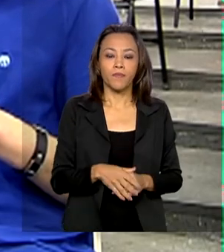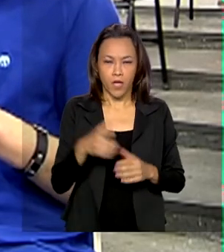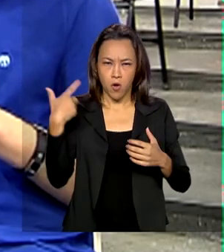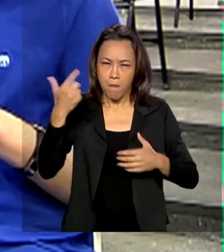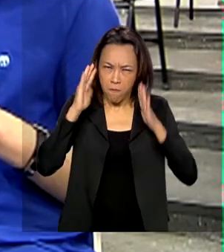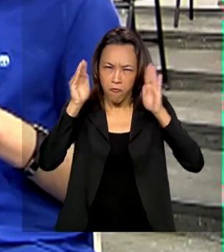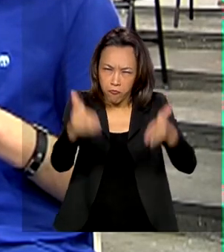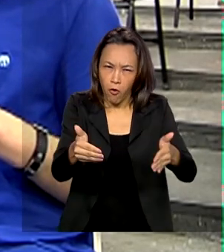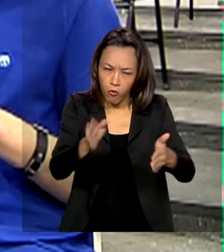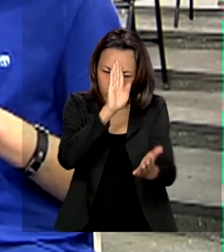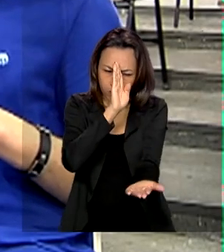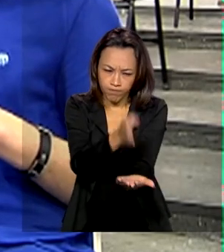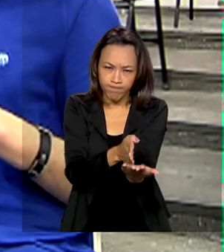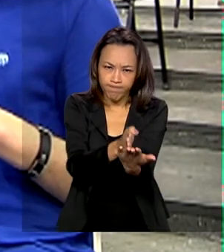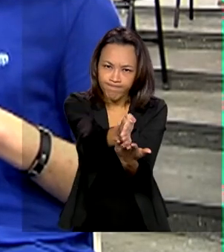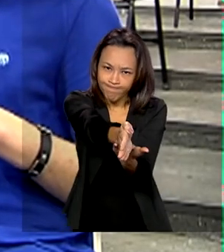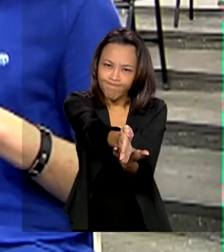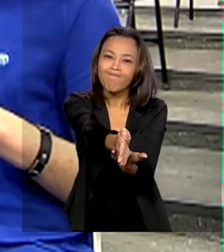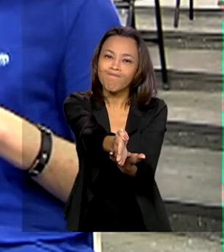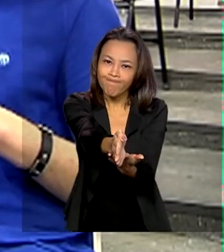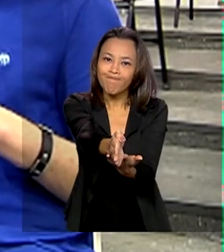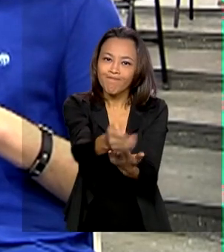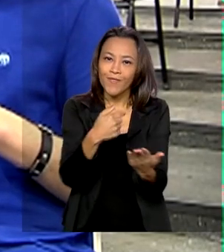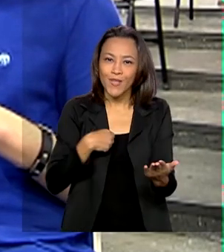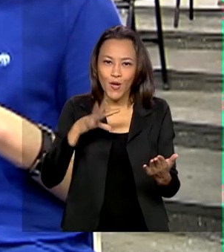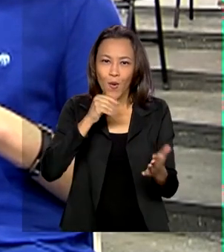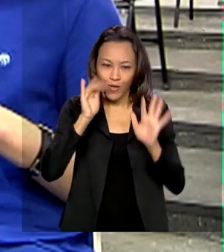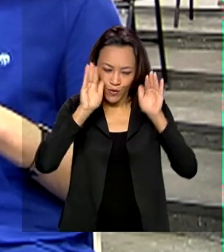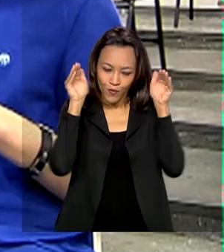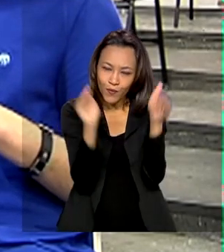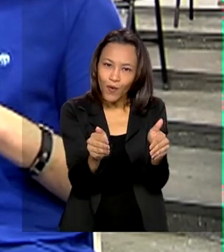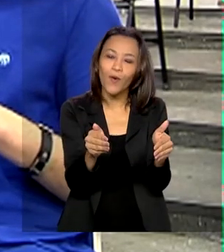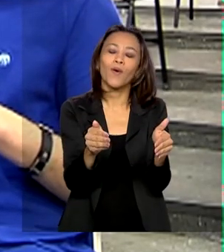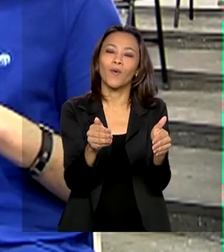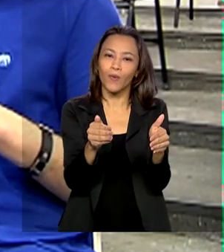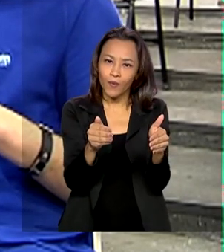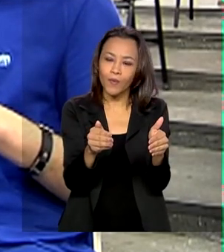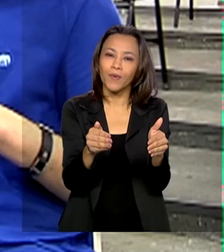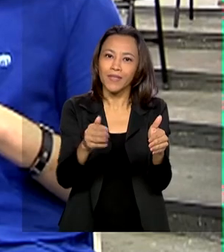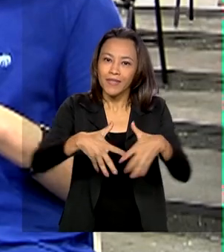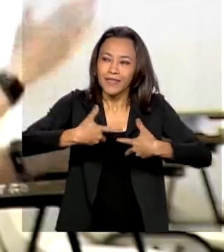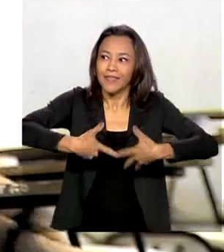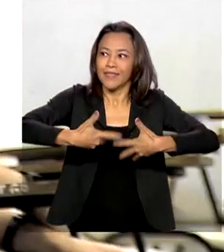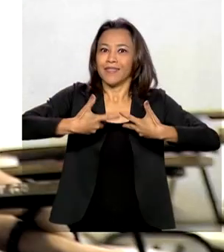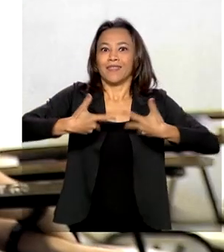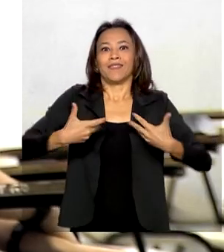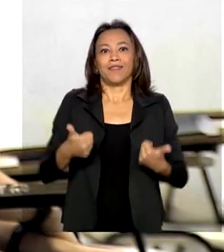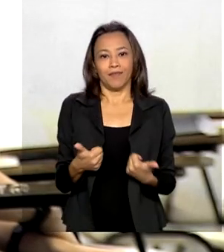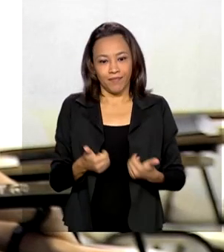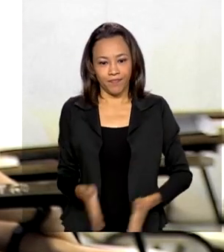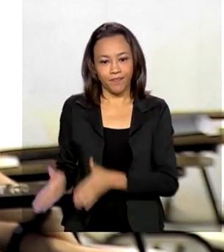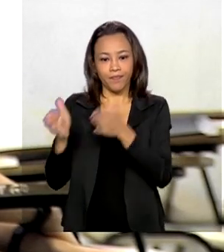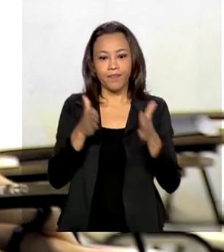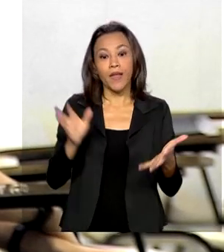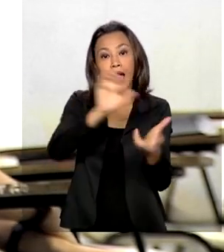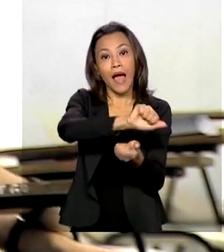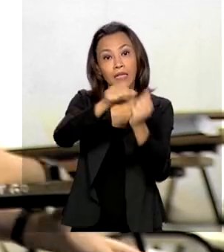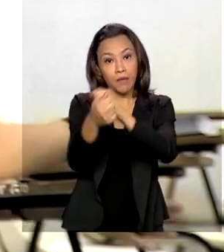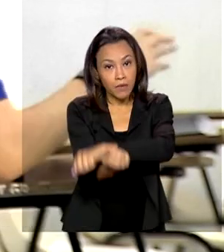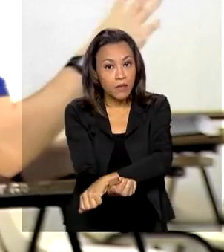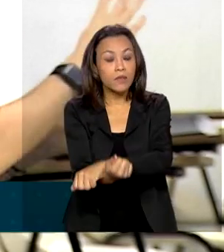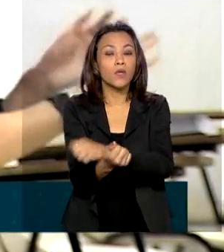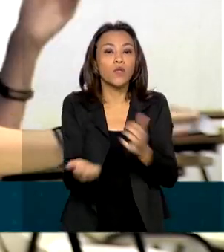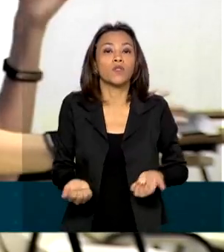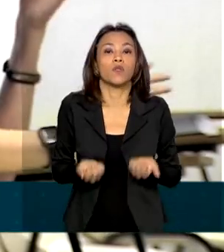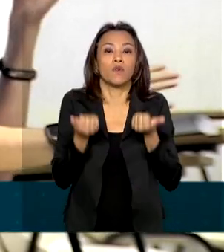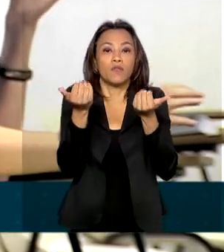e determinação. Eu acho que o foco é o principal objetivo meu. As adaptações oferecidas no